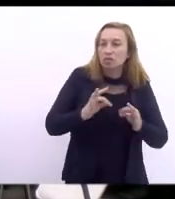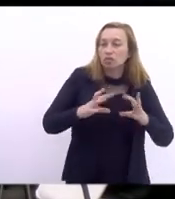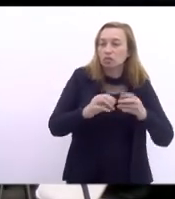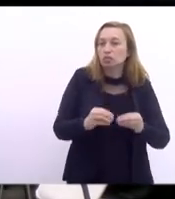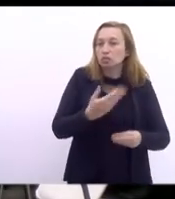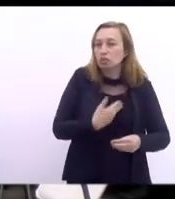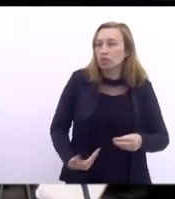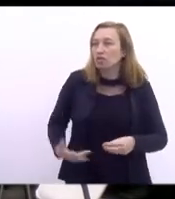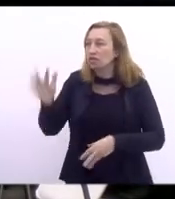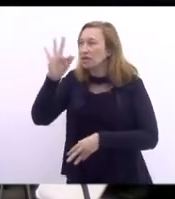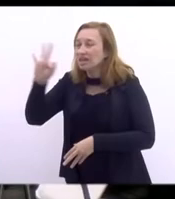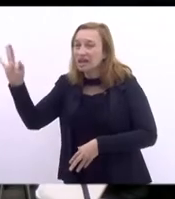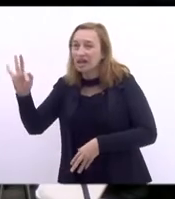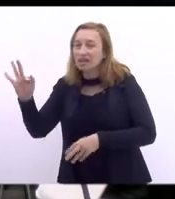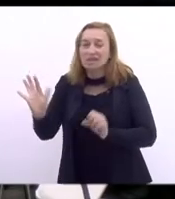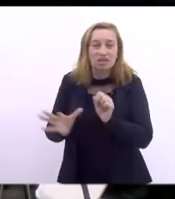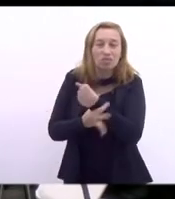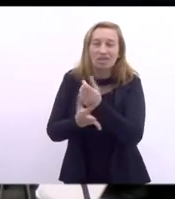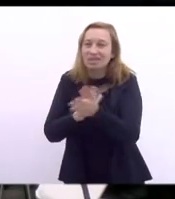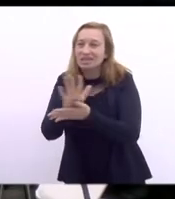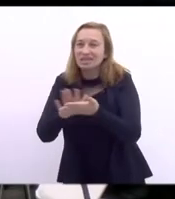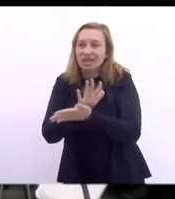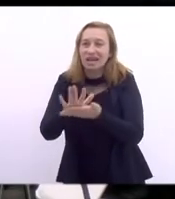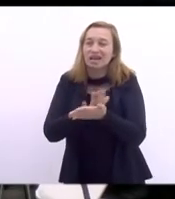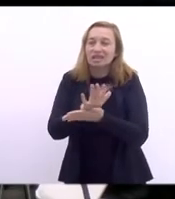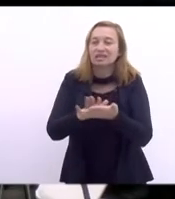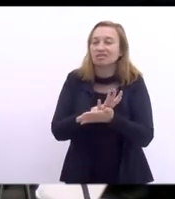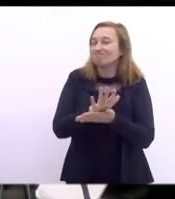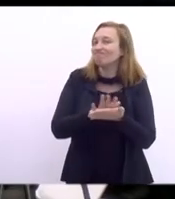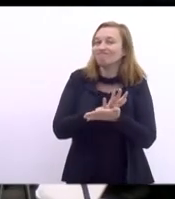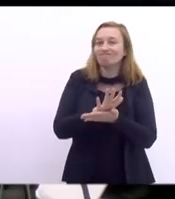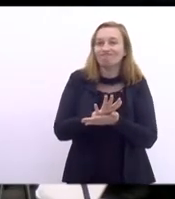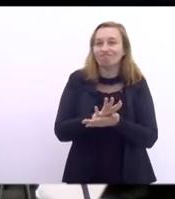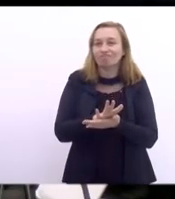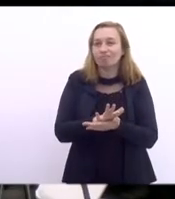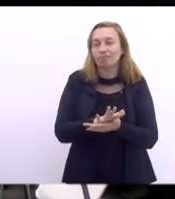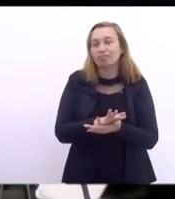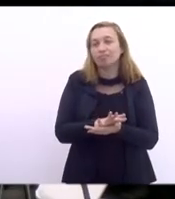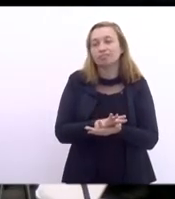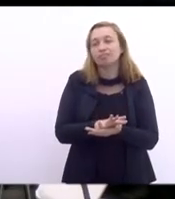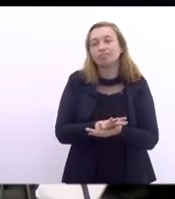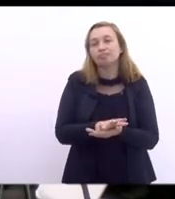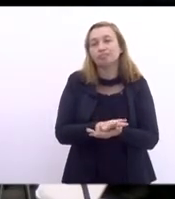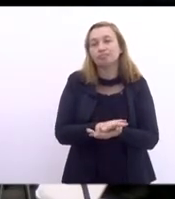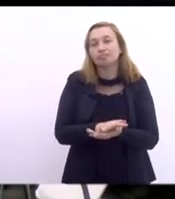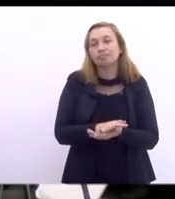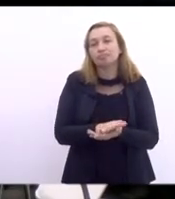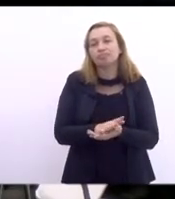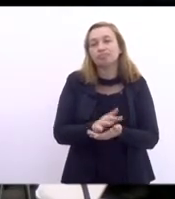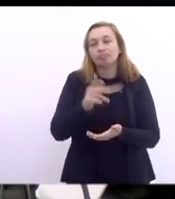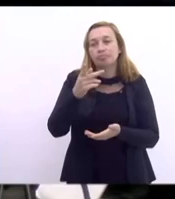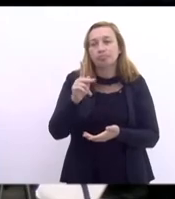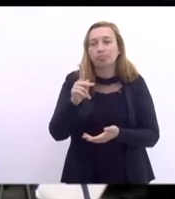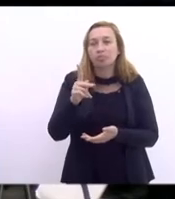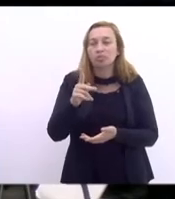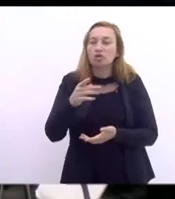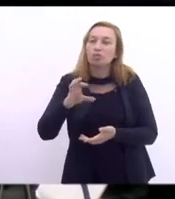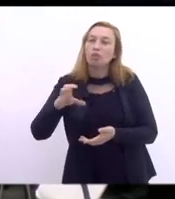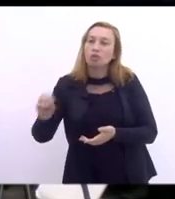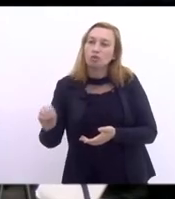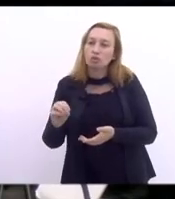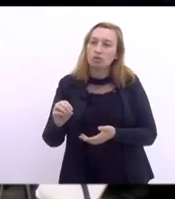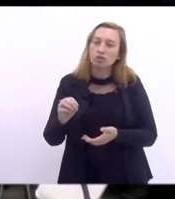EA união não tem garantia nenhuma e nenhuma e é os Poços diretório todos